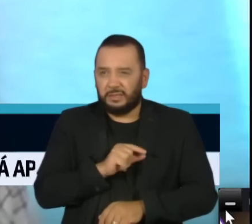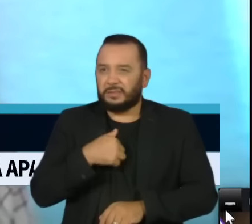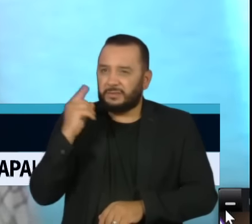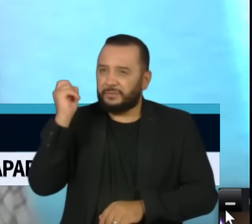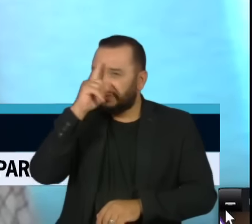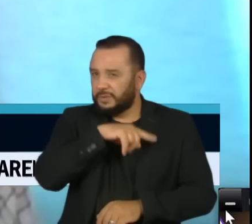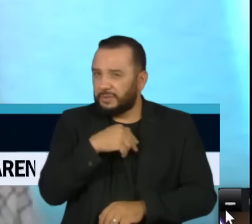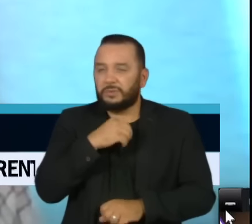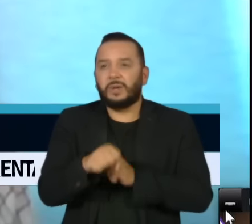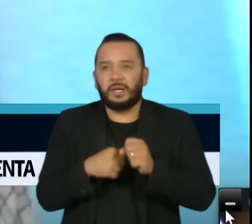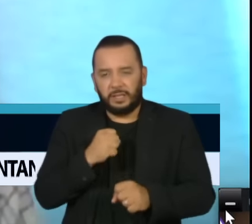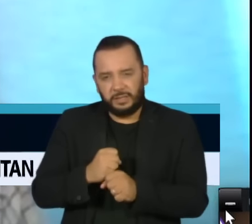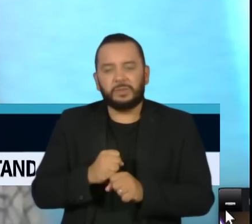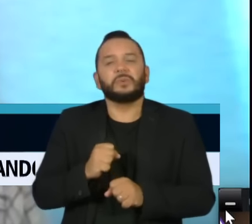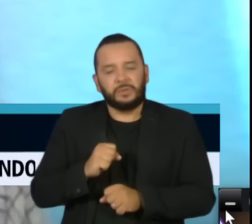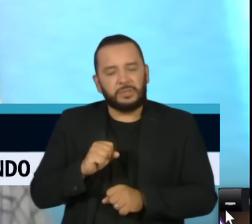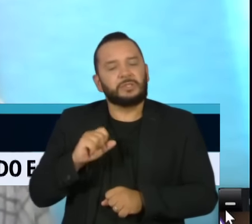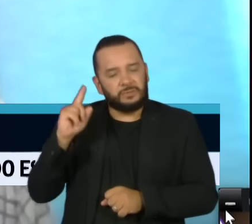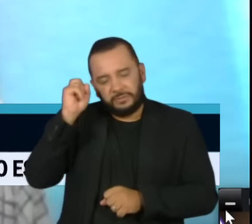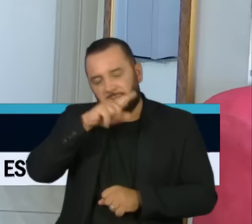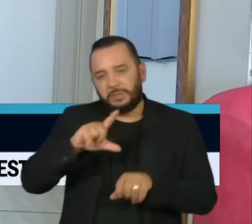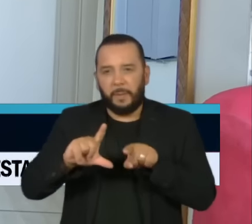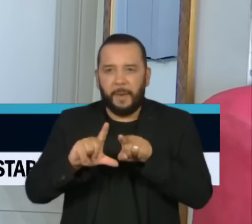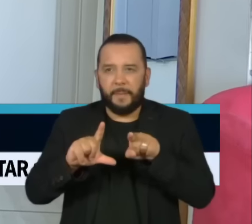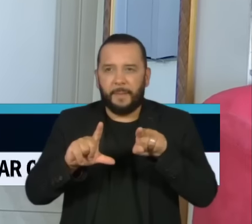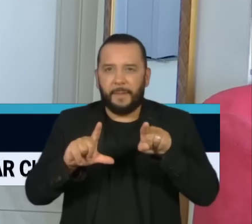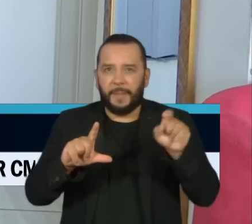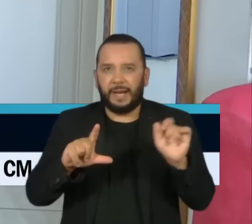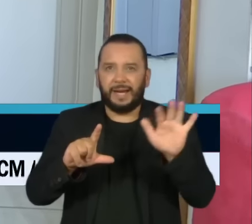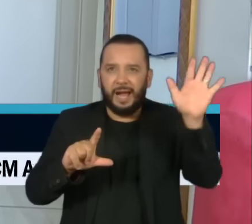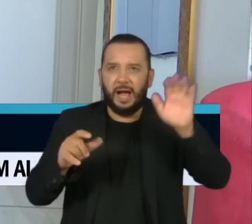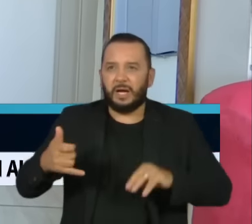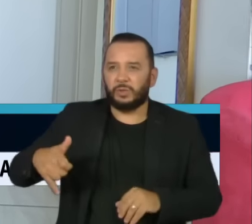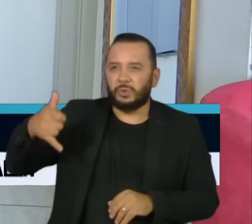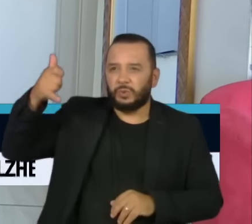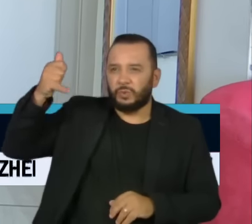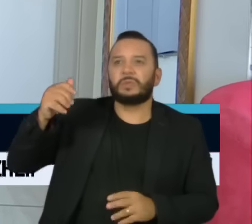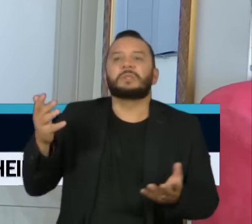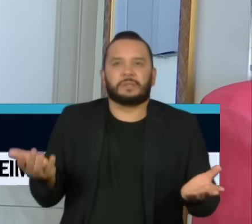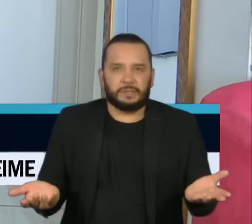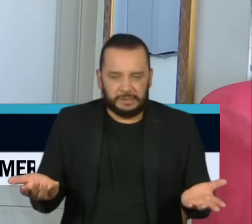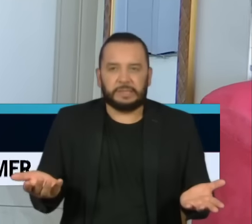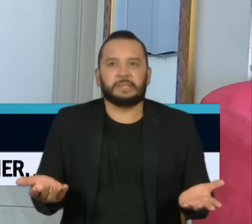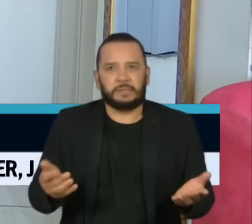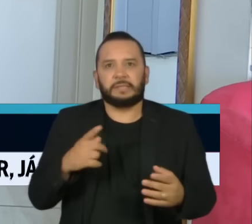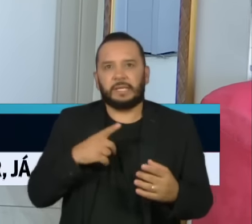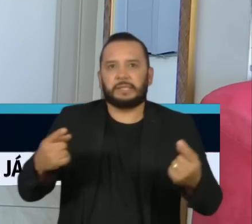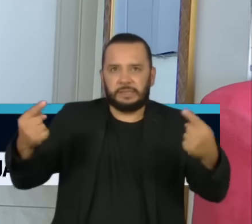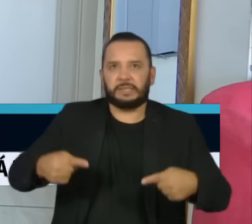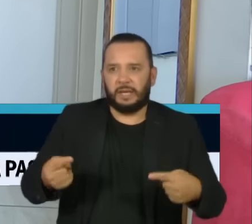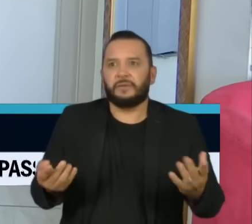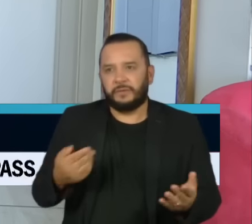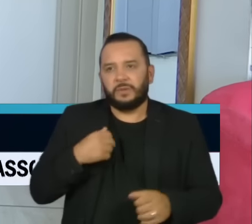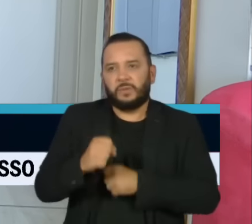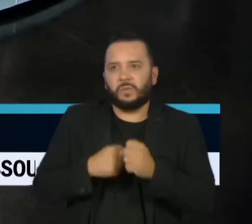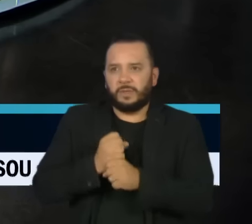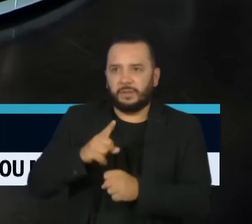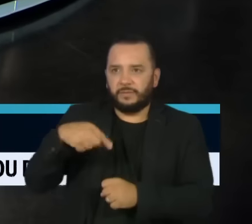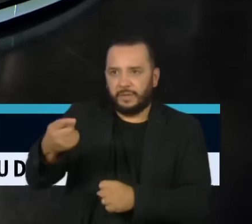difícil, inflação alta, juros em elevação. De um modo geral, deve ser um quadro desafiador para o próximo ano.